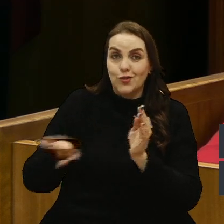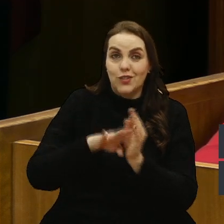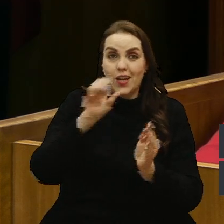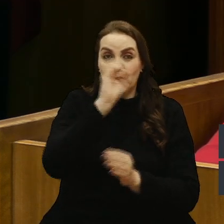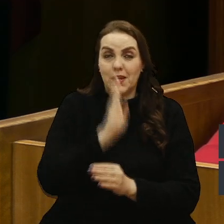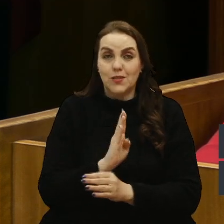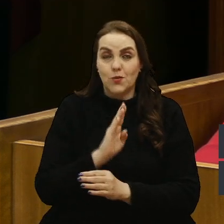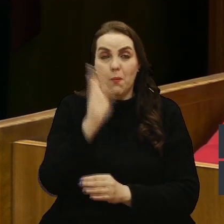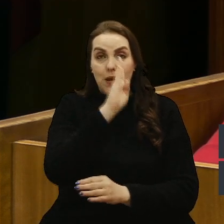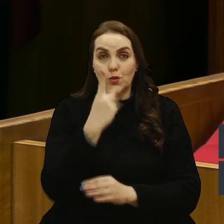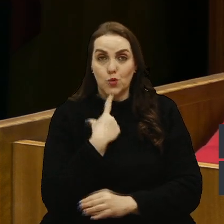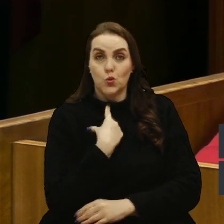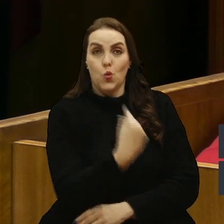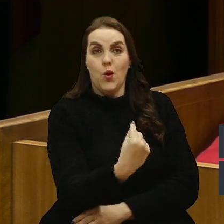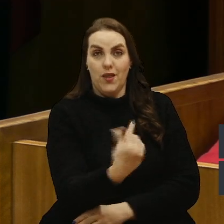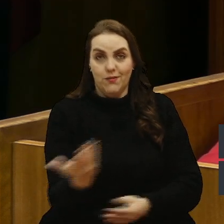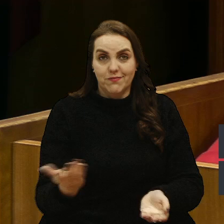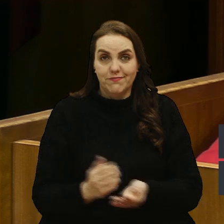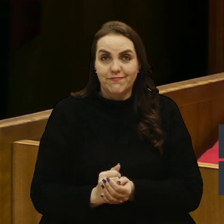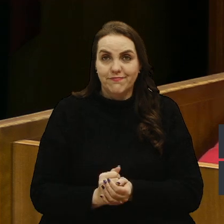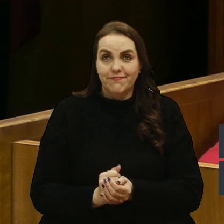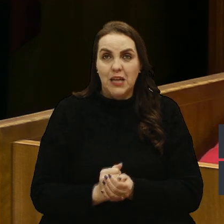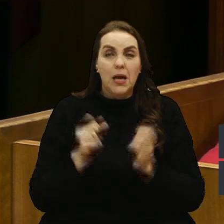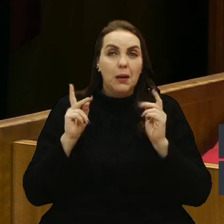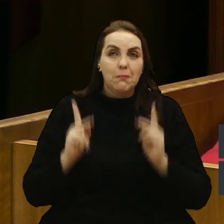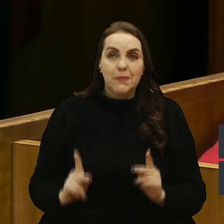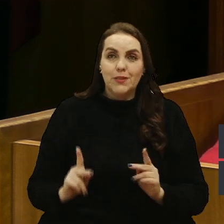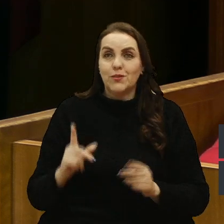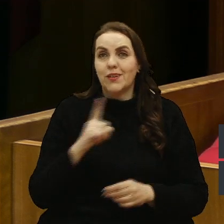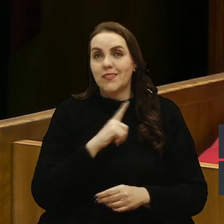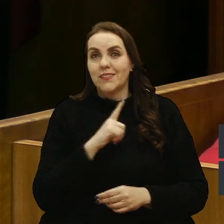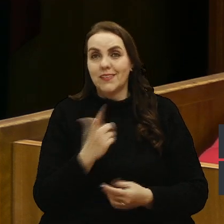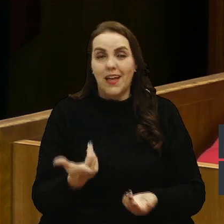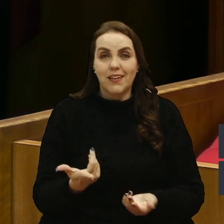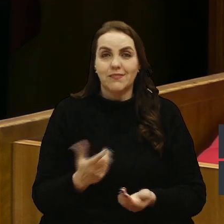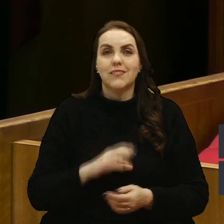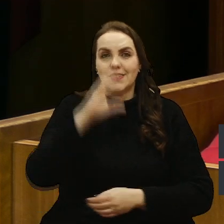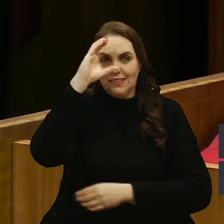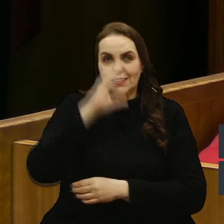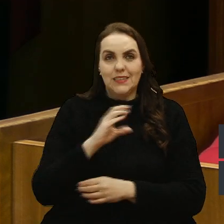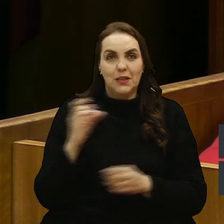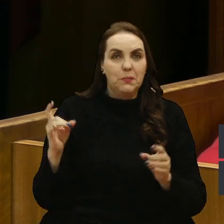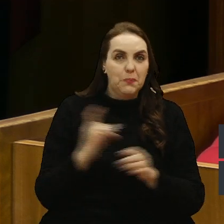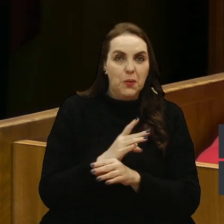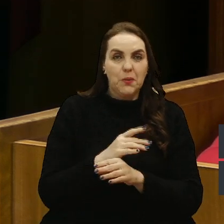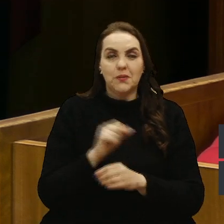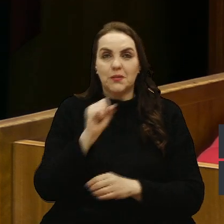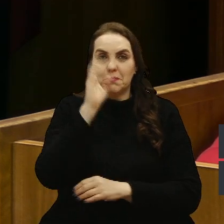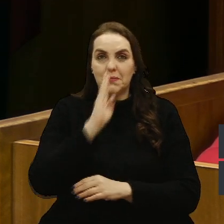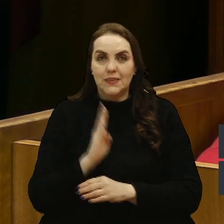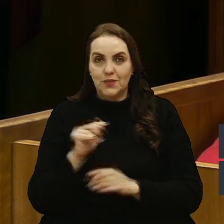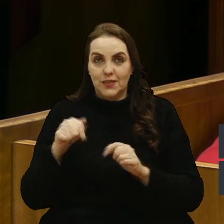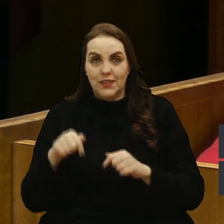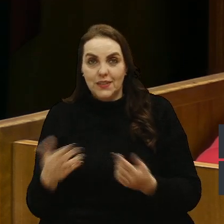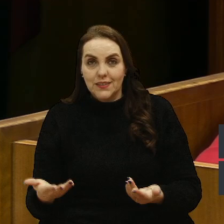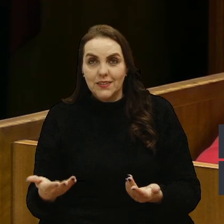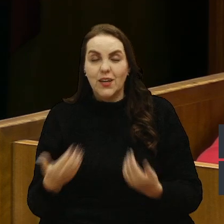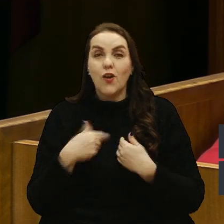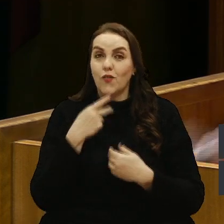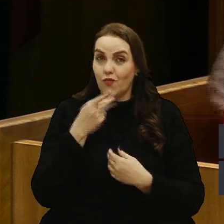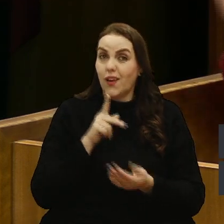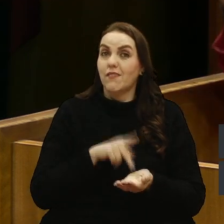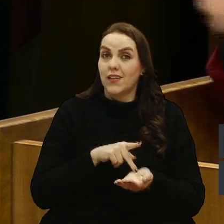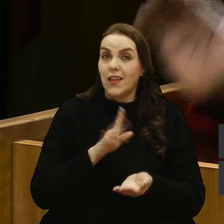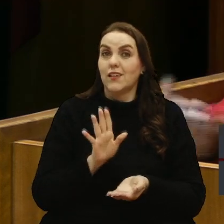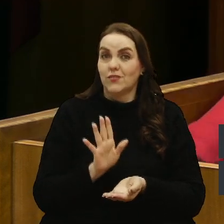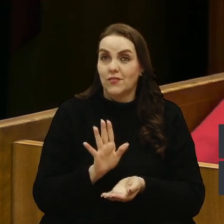escolheu. Tem pessoas que têm cidadania brasileira. Eu vou te falar a verdade,